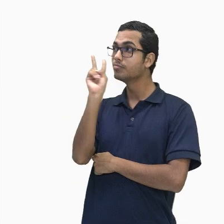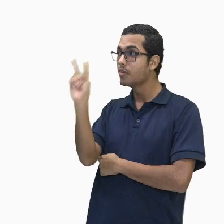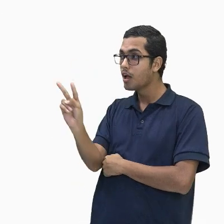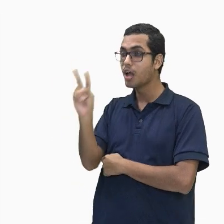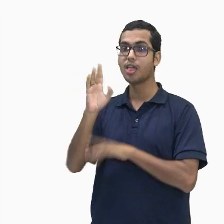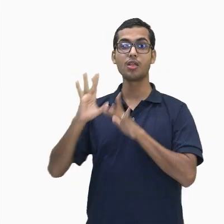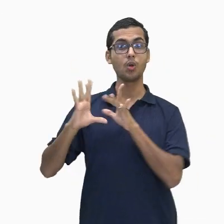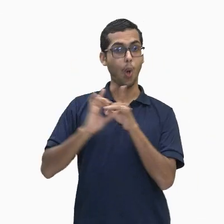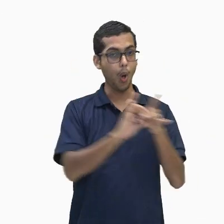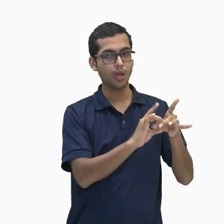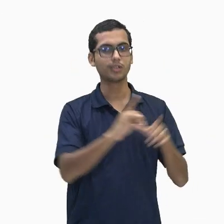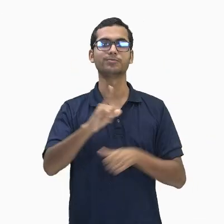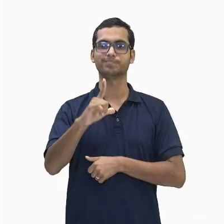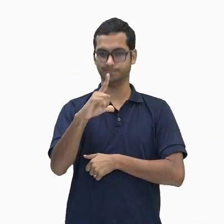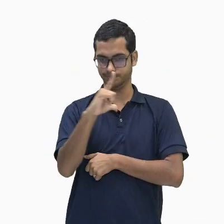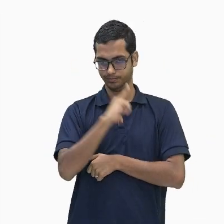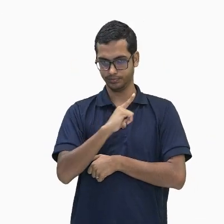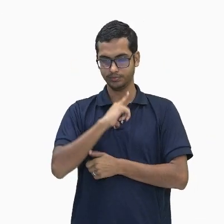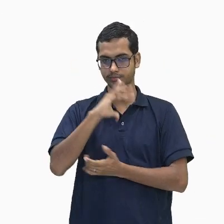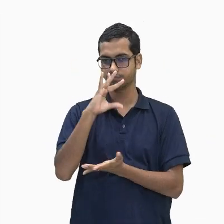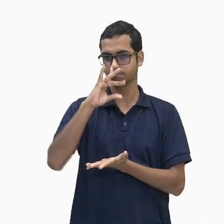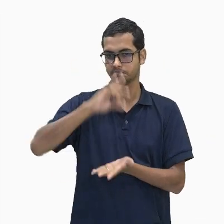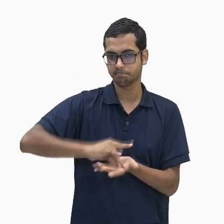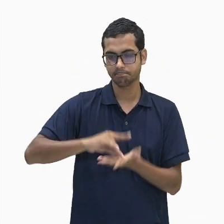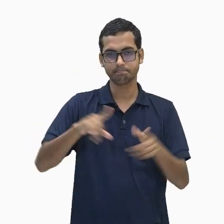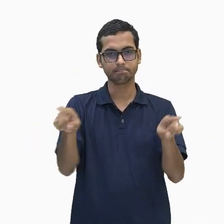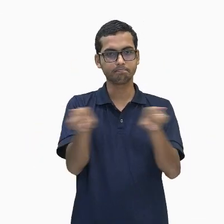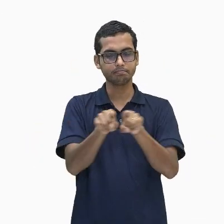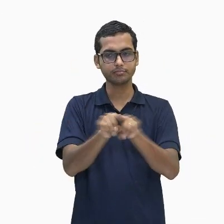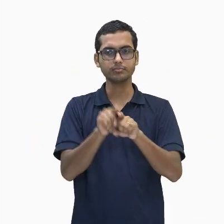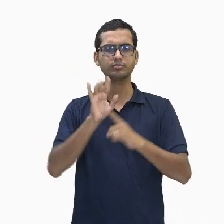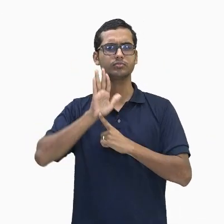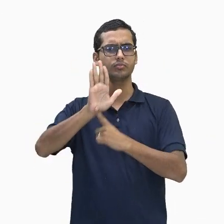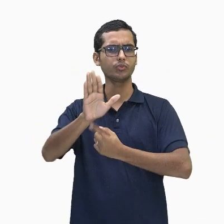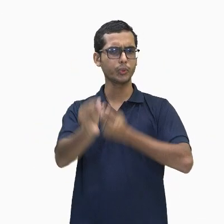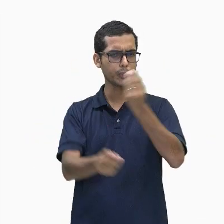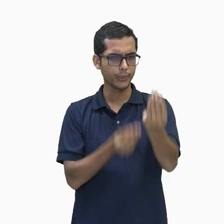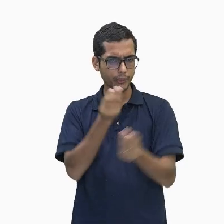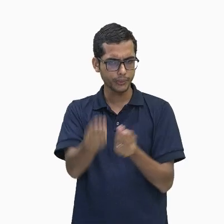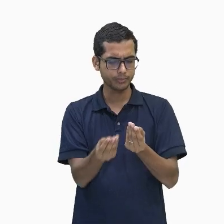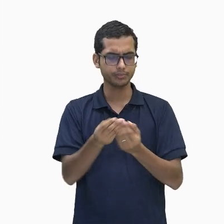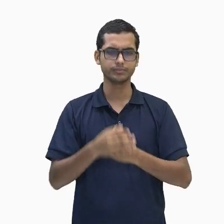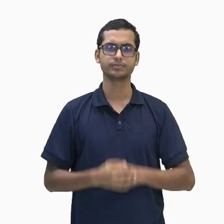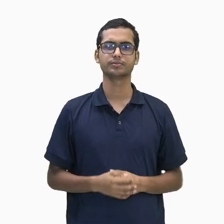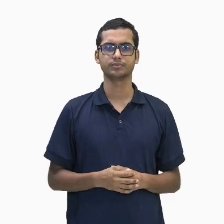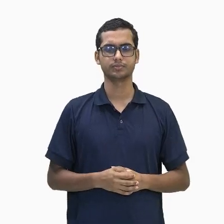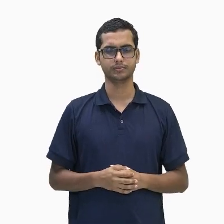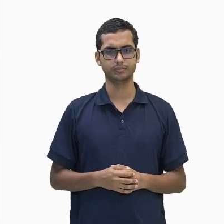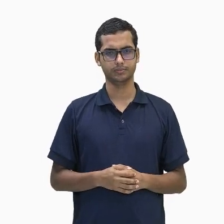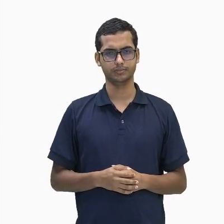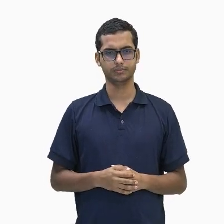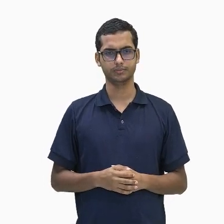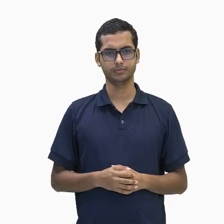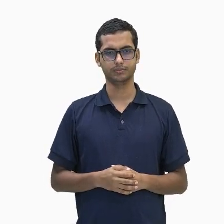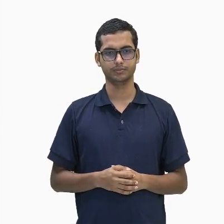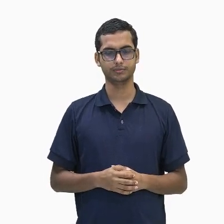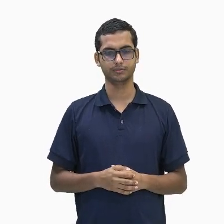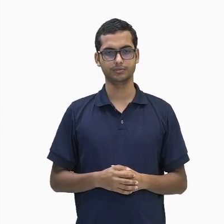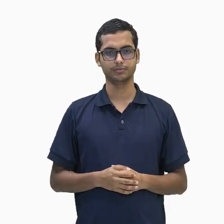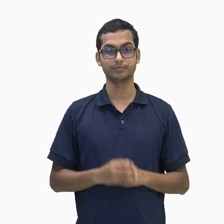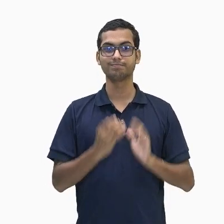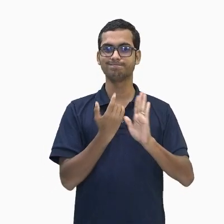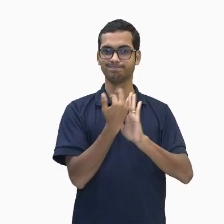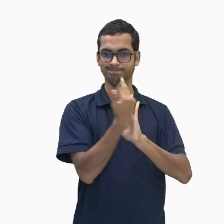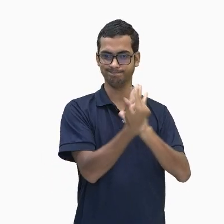um contexto. E esse contexto é dado para mim por meio de desenho, né?